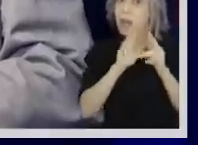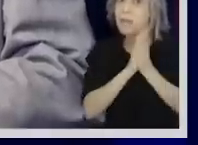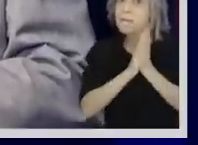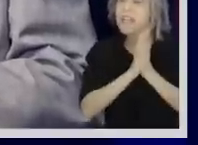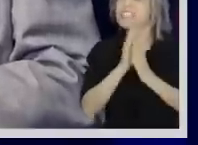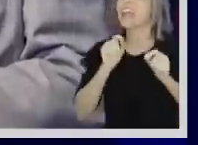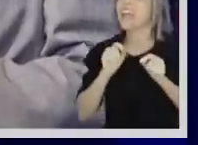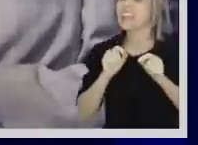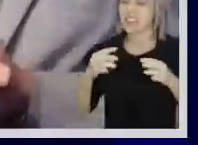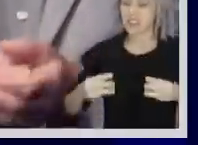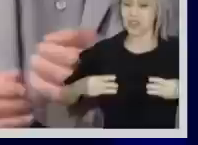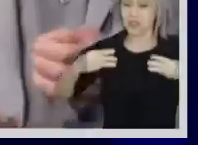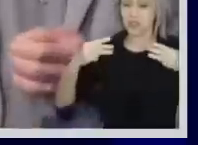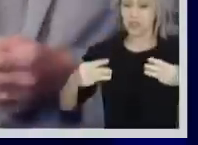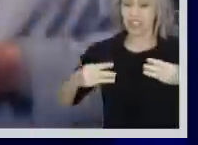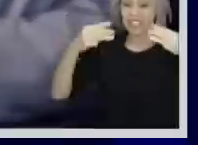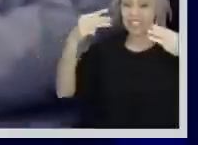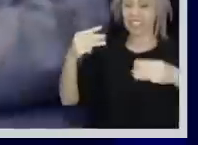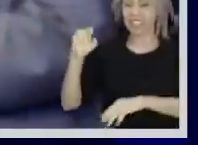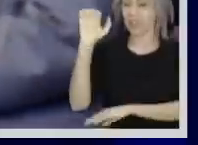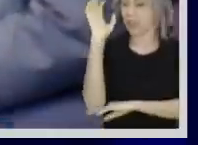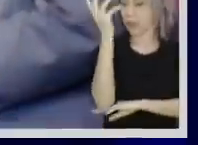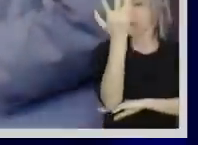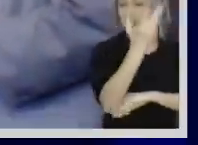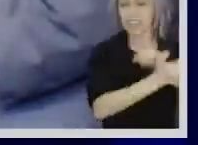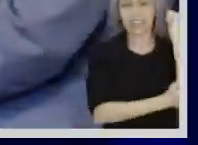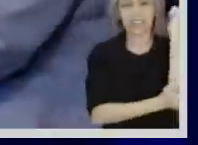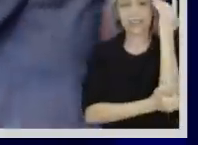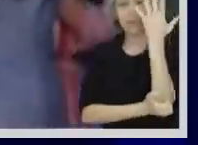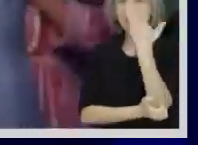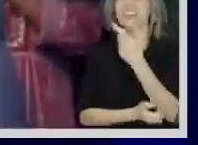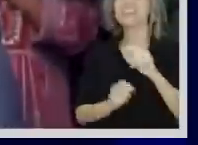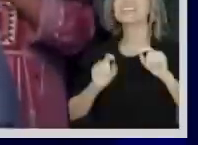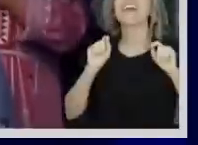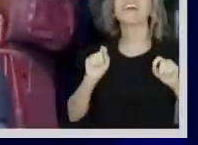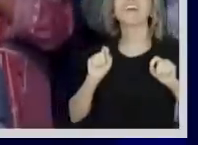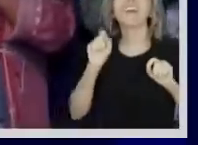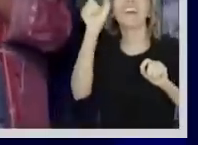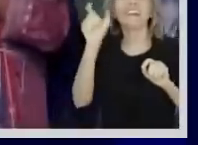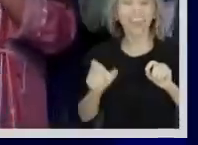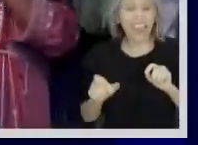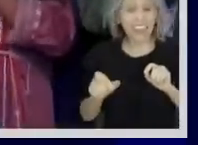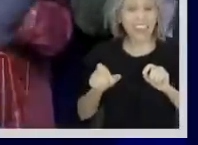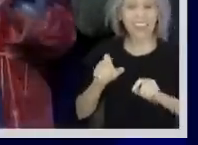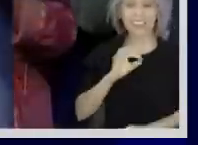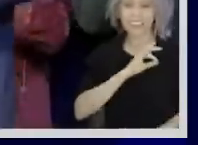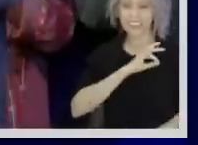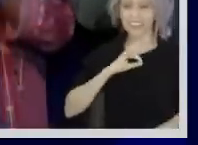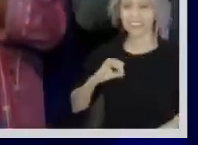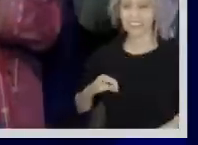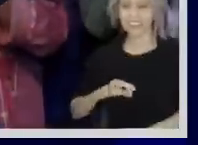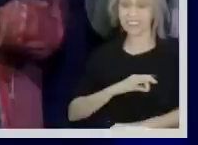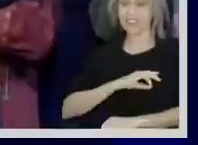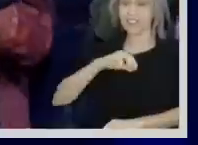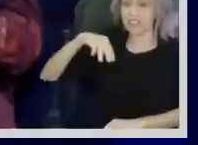estamos... Desculpa, eu vou te fazer uma pergunta aqui. Quem é o nosso vice-presidente? Quem é nosso vice-presidente? Foi